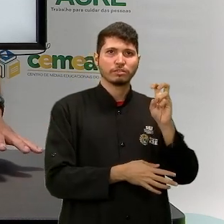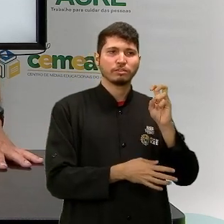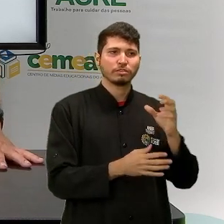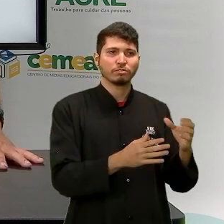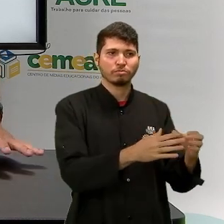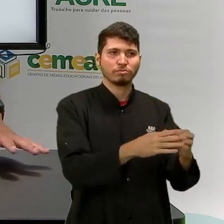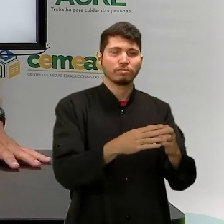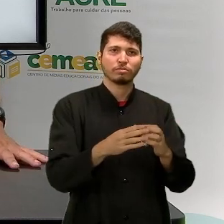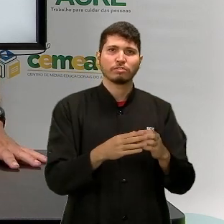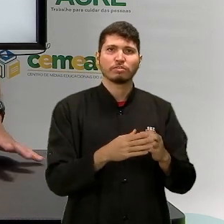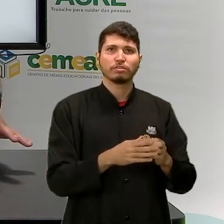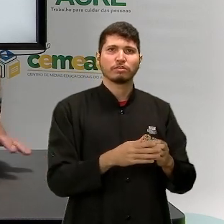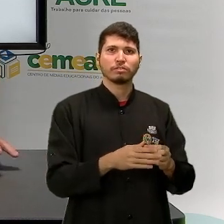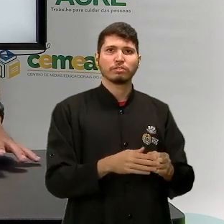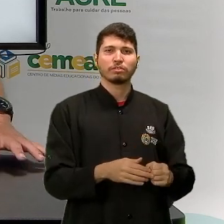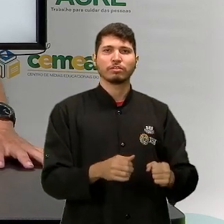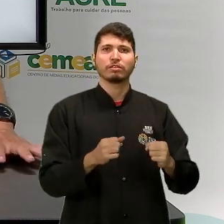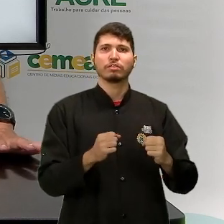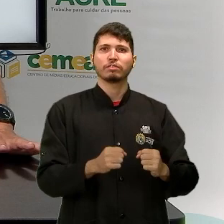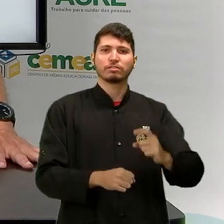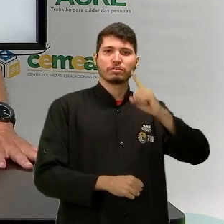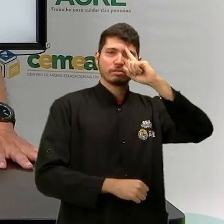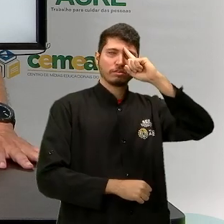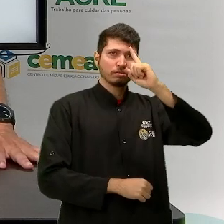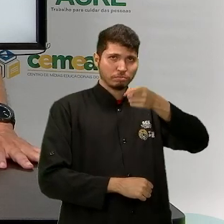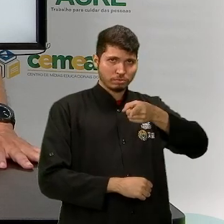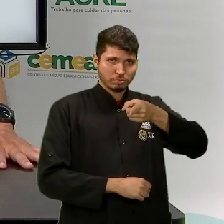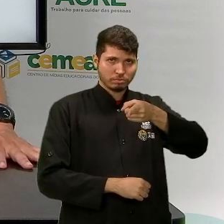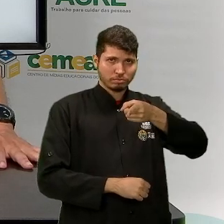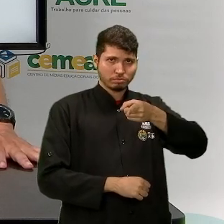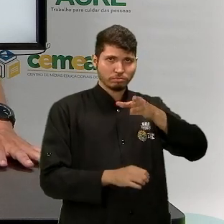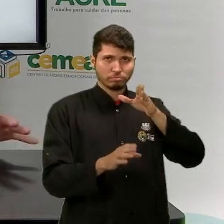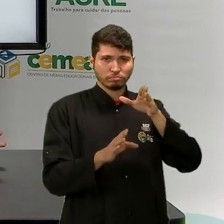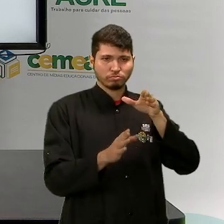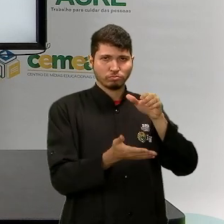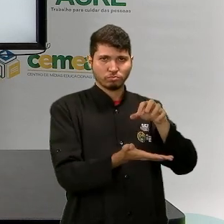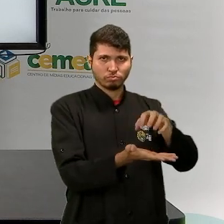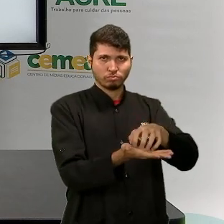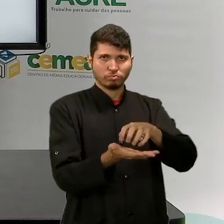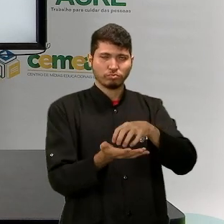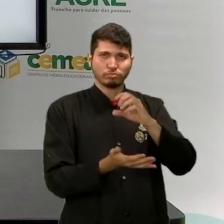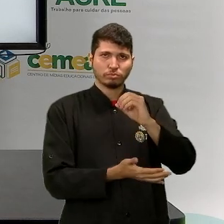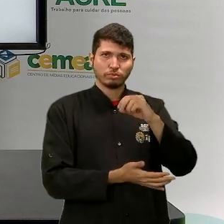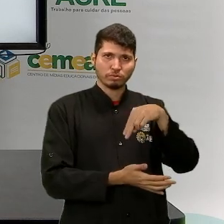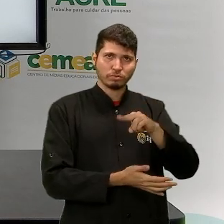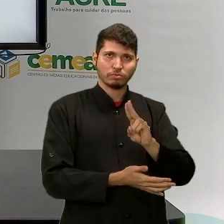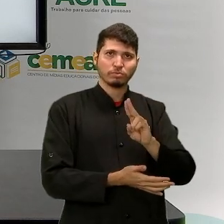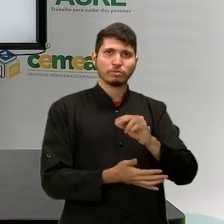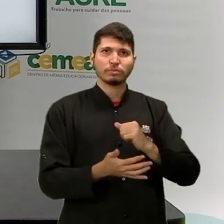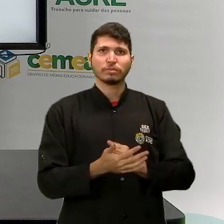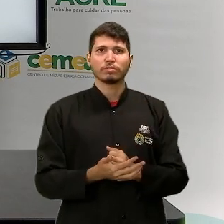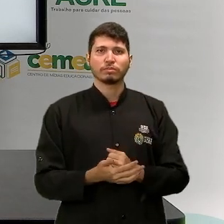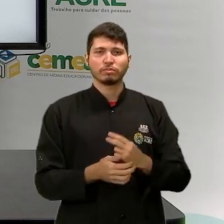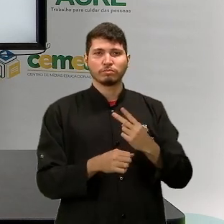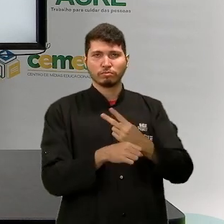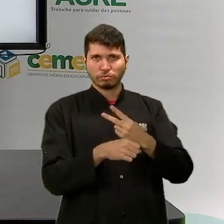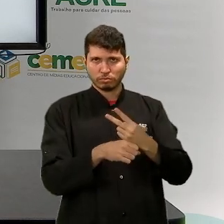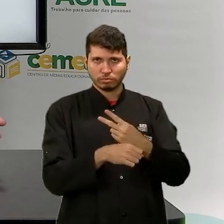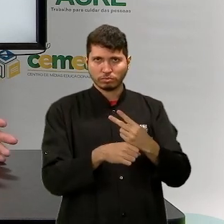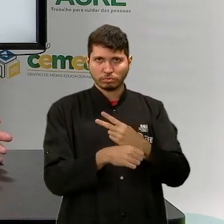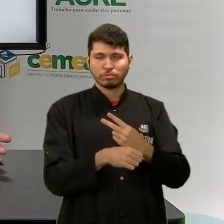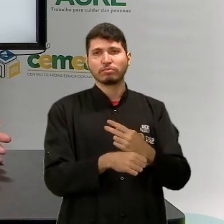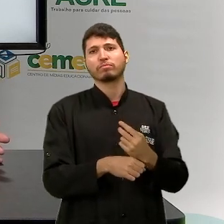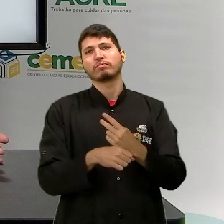poder de voto e de veto. Eles que mandam de fato no Conselho de Segurança da ONU. A cada 2 anos, na verdade,